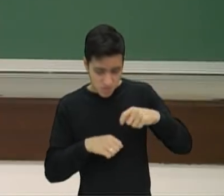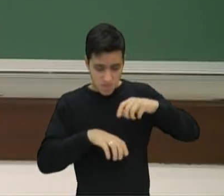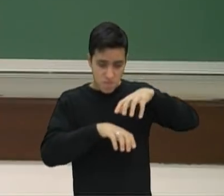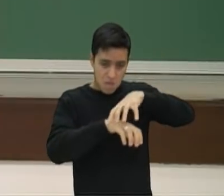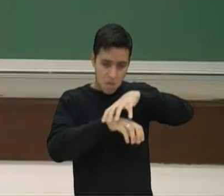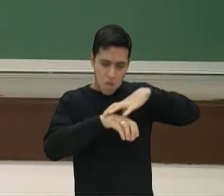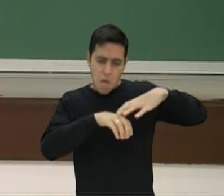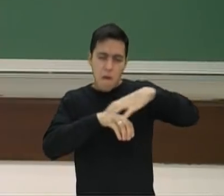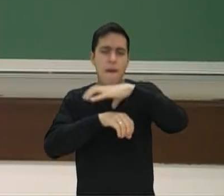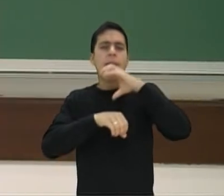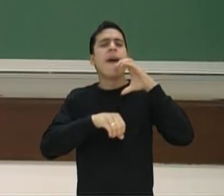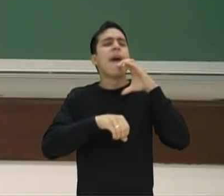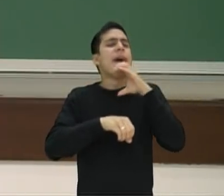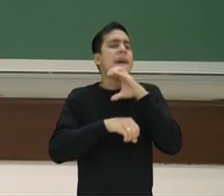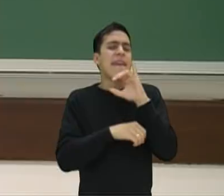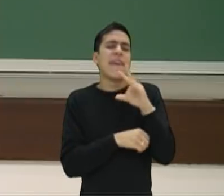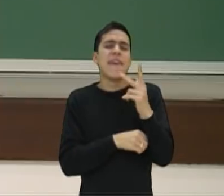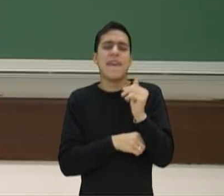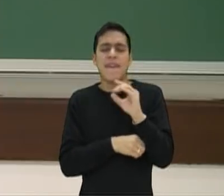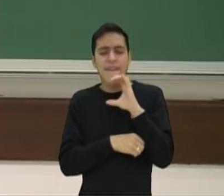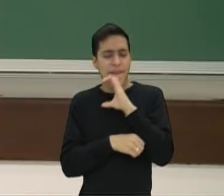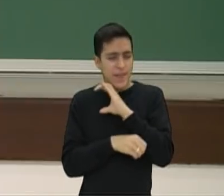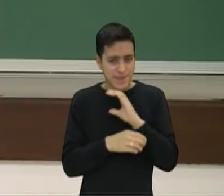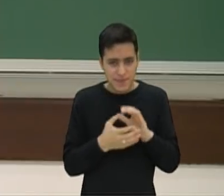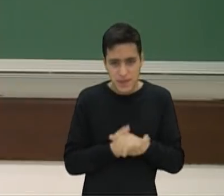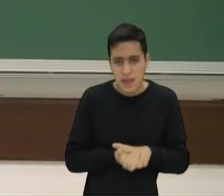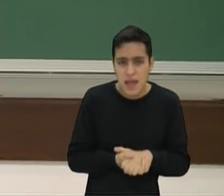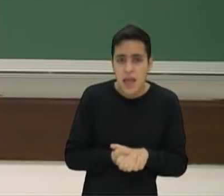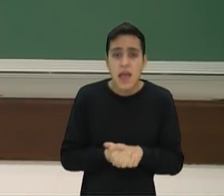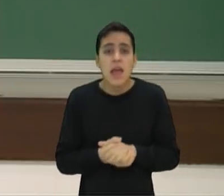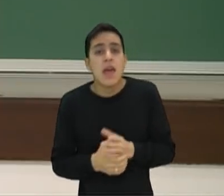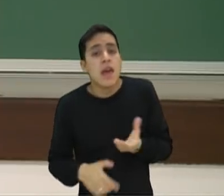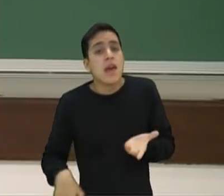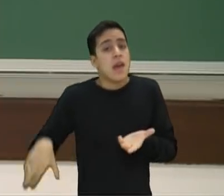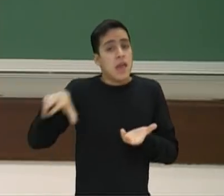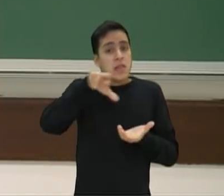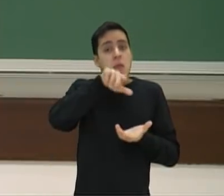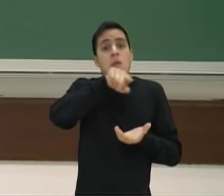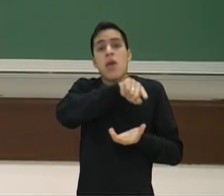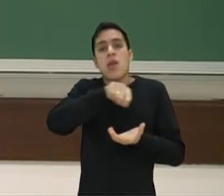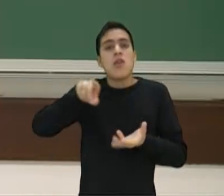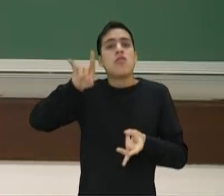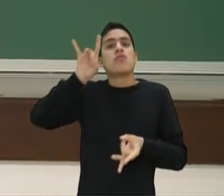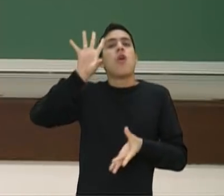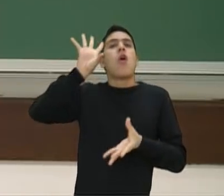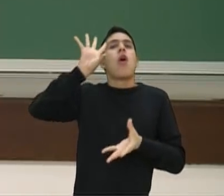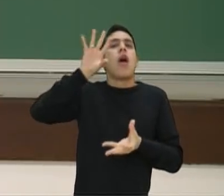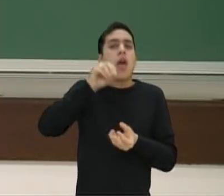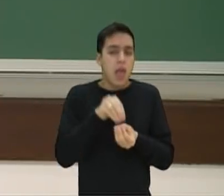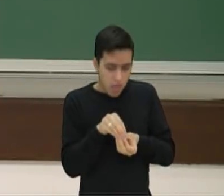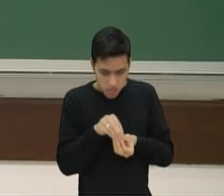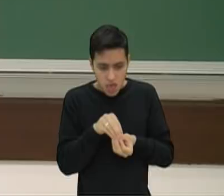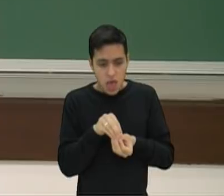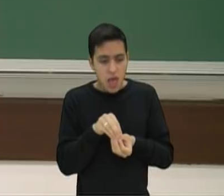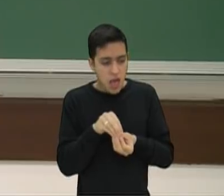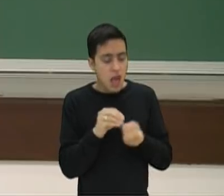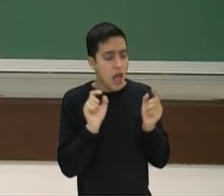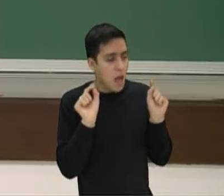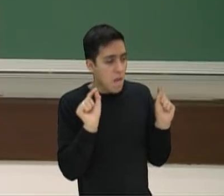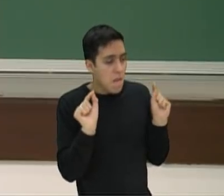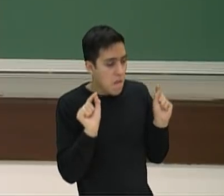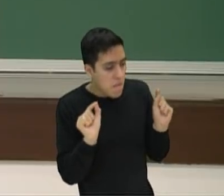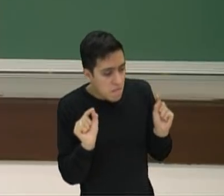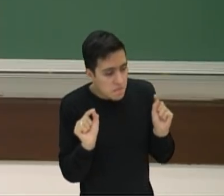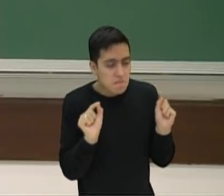calor, não é para vocês só entenderem que não pode acontecer ilhas de